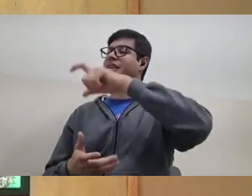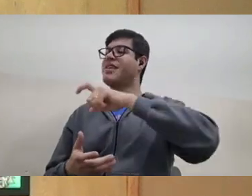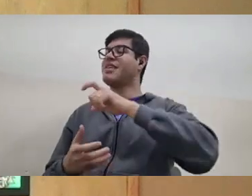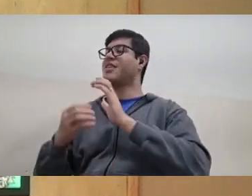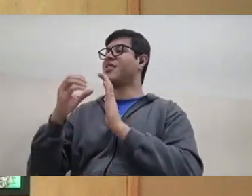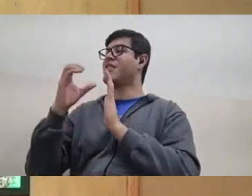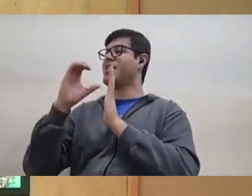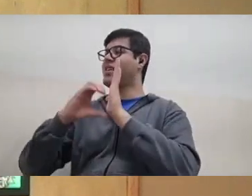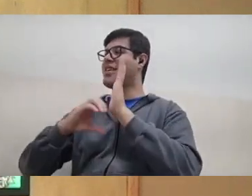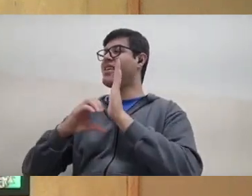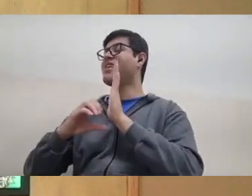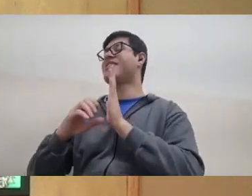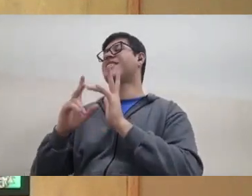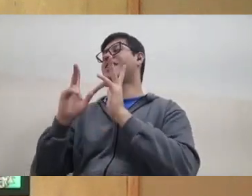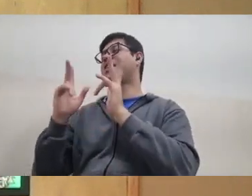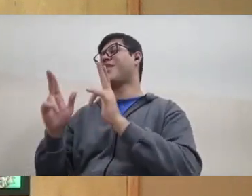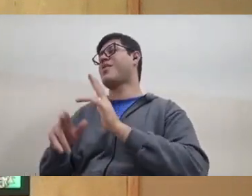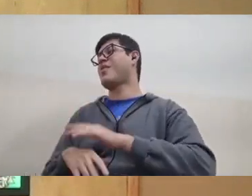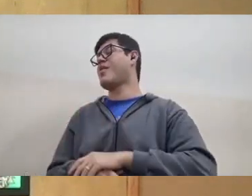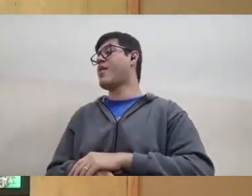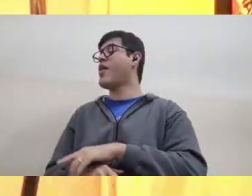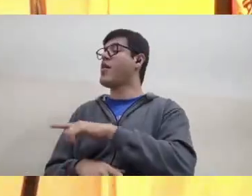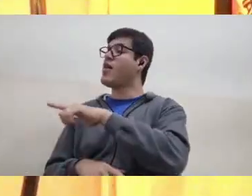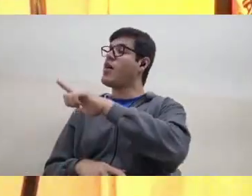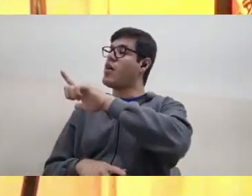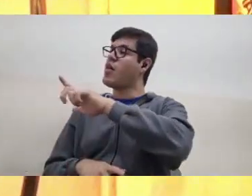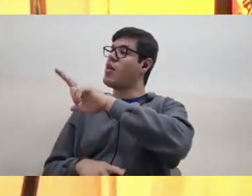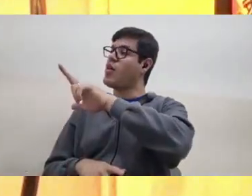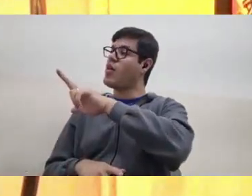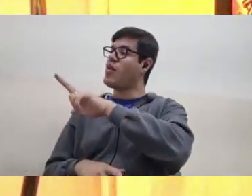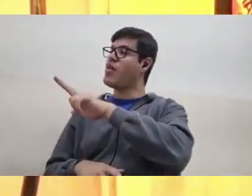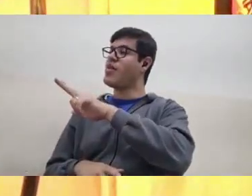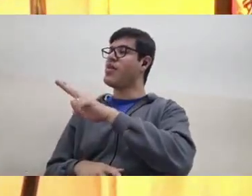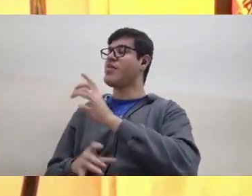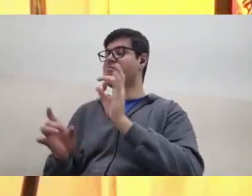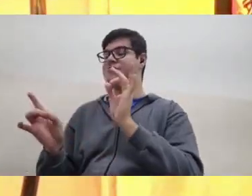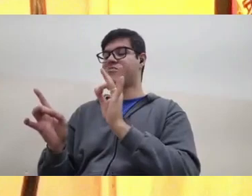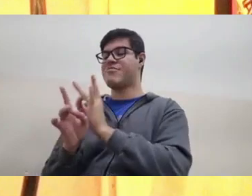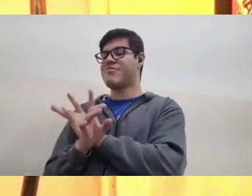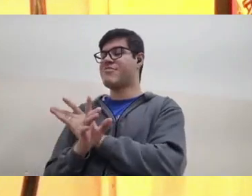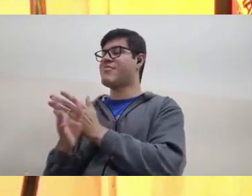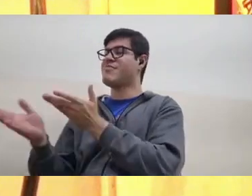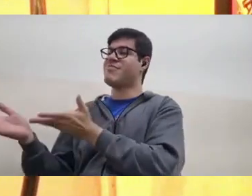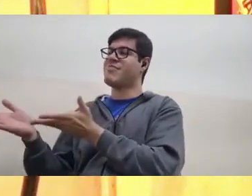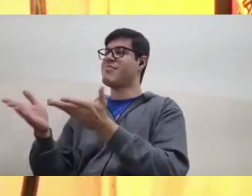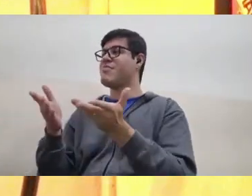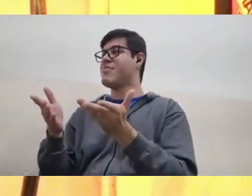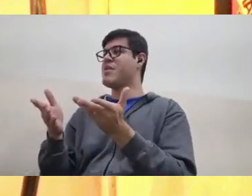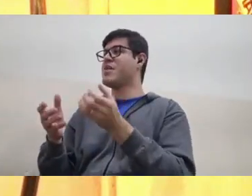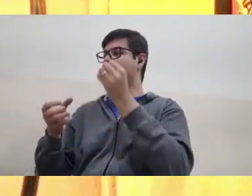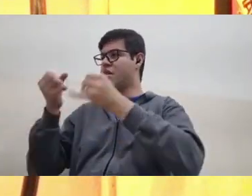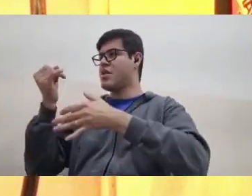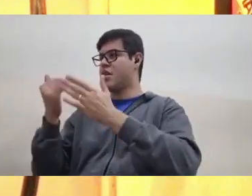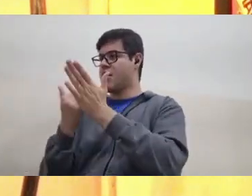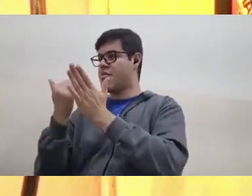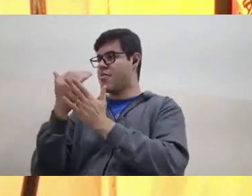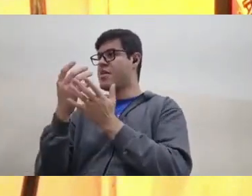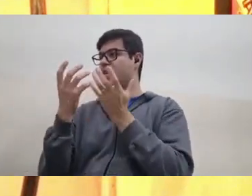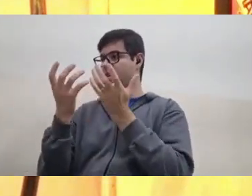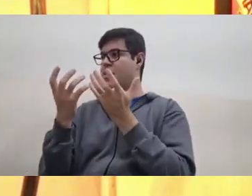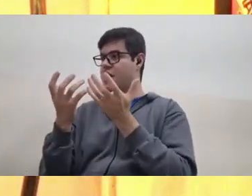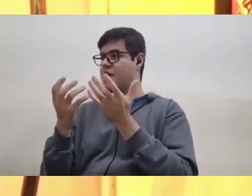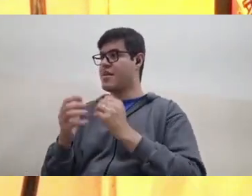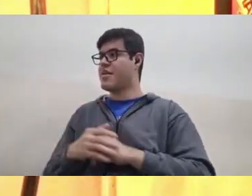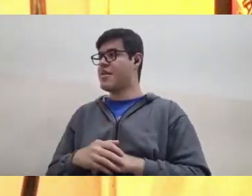passou acabou você vai receber esse dinheiro Lu o seu microfone para as suas despedidas mais alguma colocação que você queira fazer e